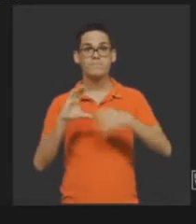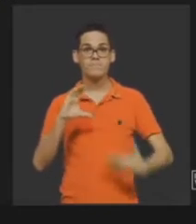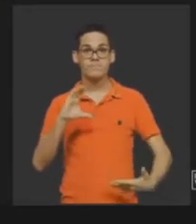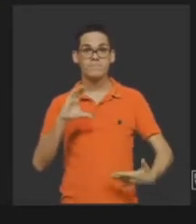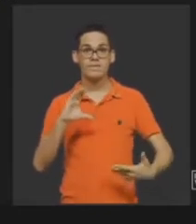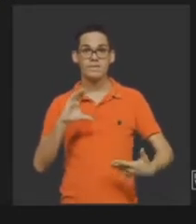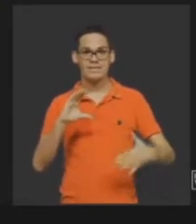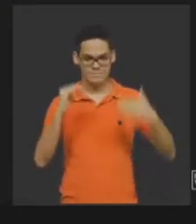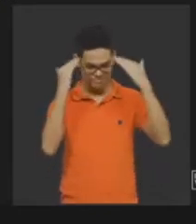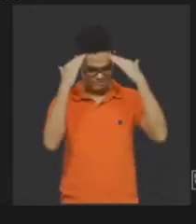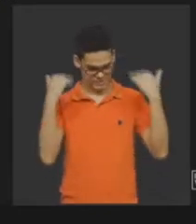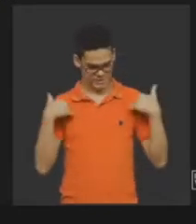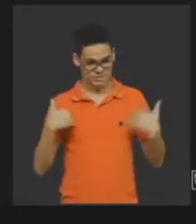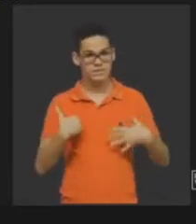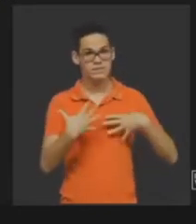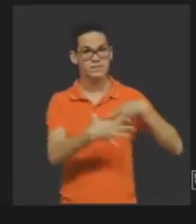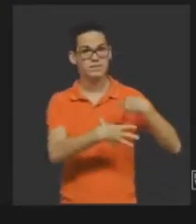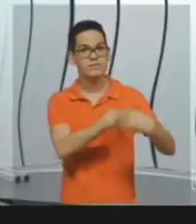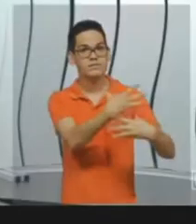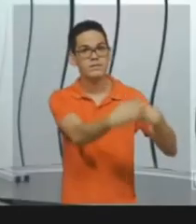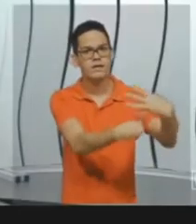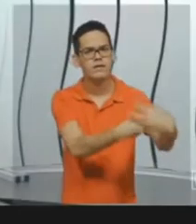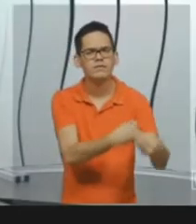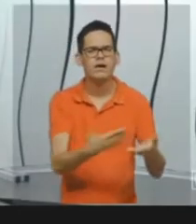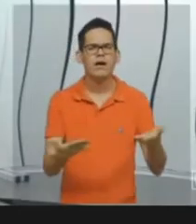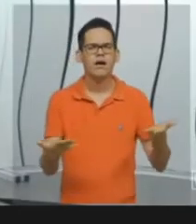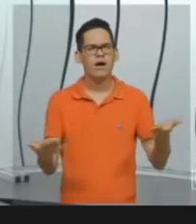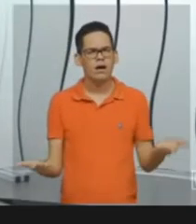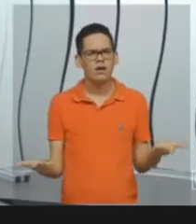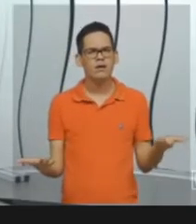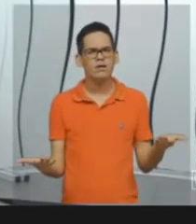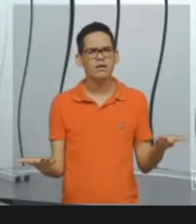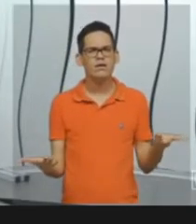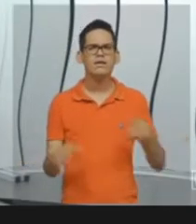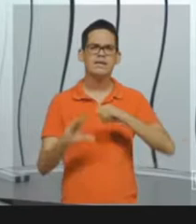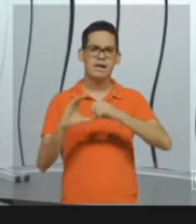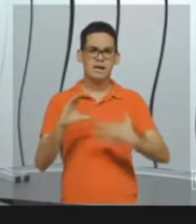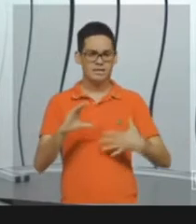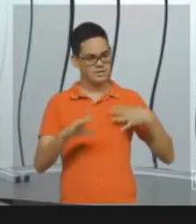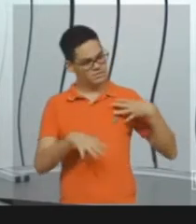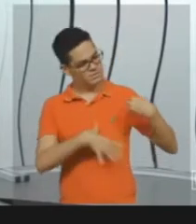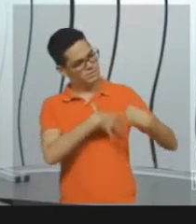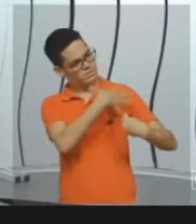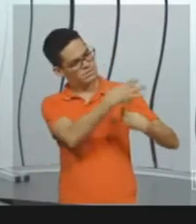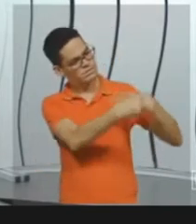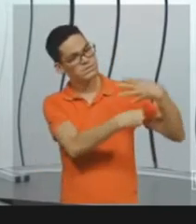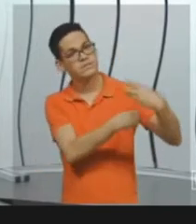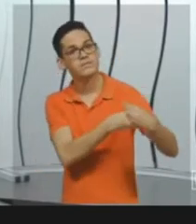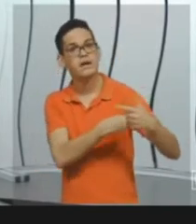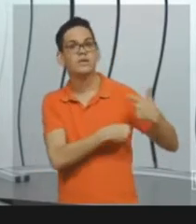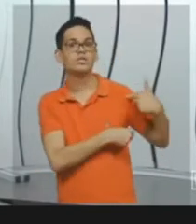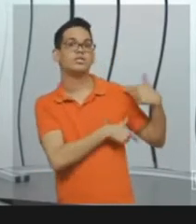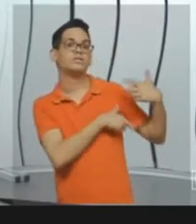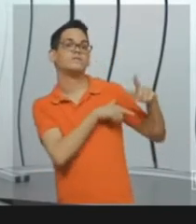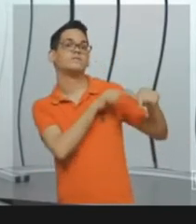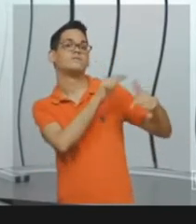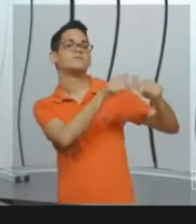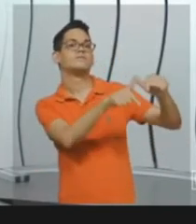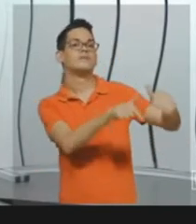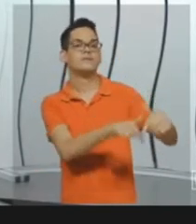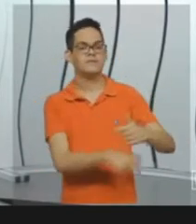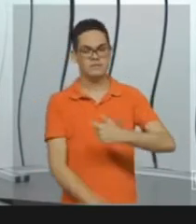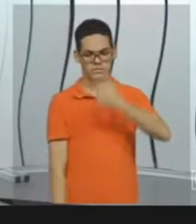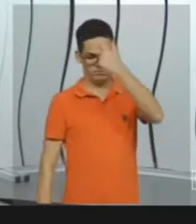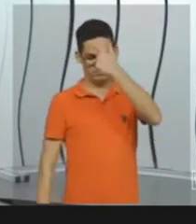as características hereditárias. O que são características hereditárias? São características que vão ser passadas de um indivíduo